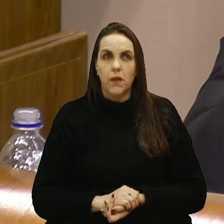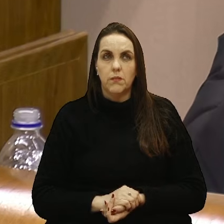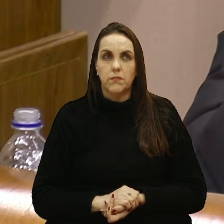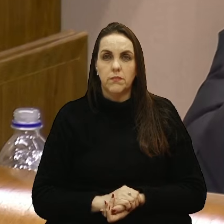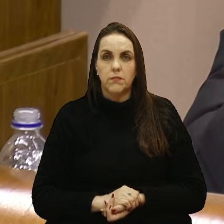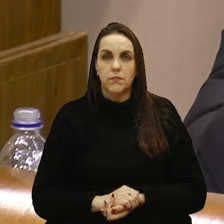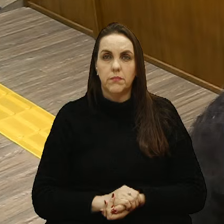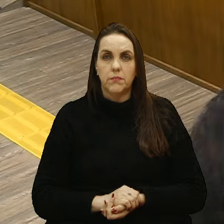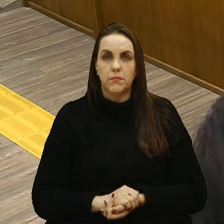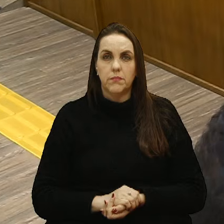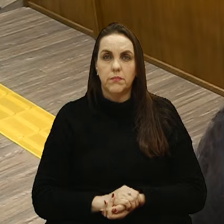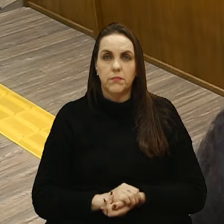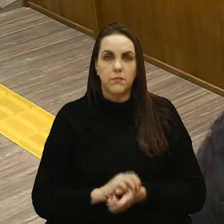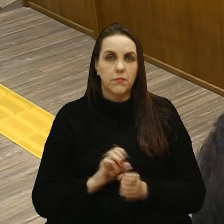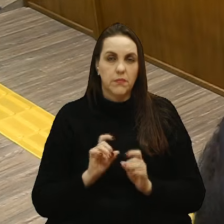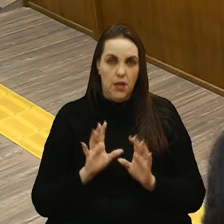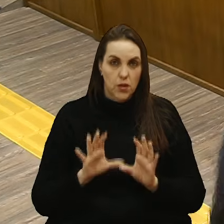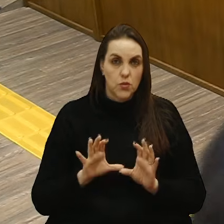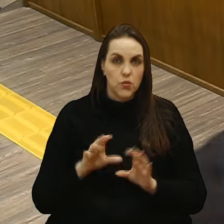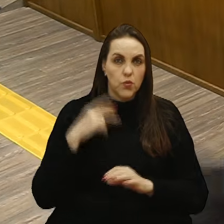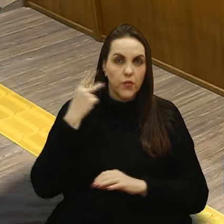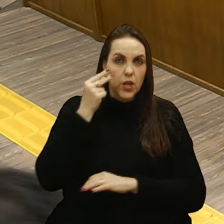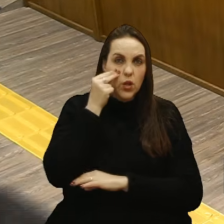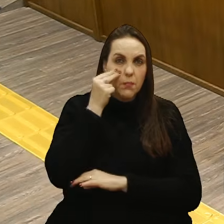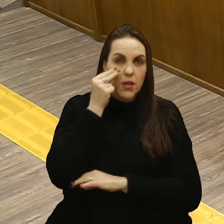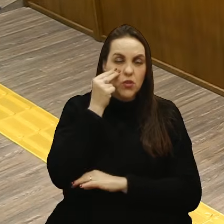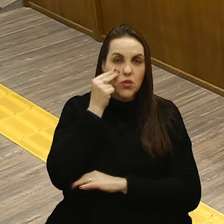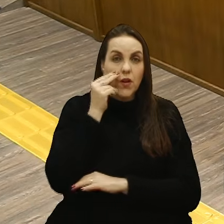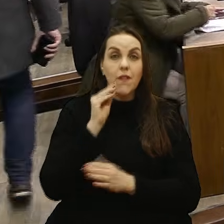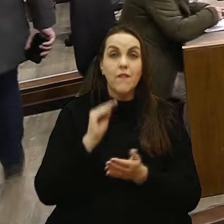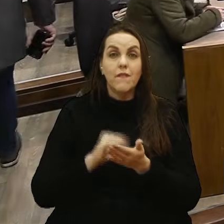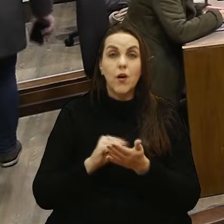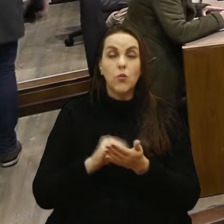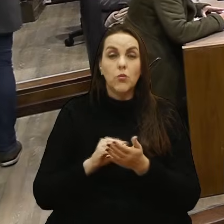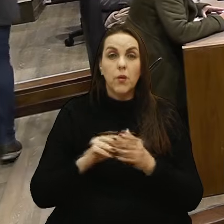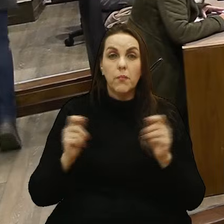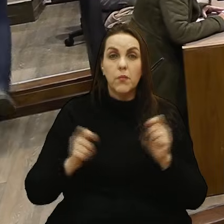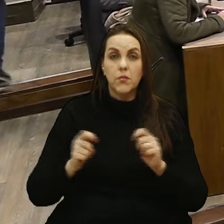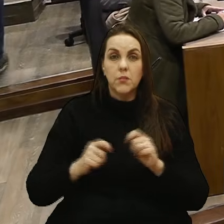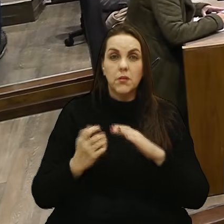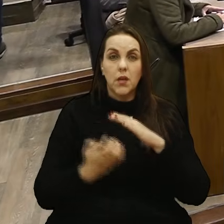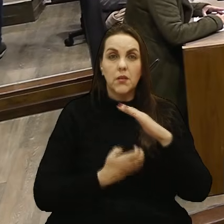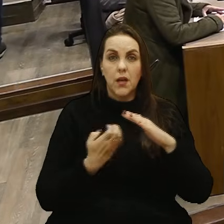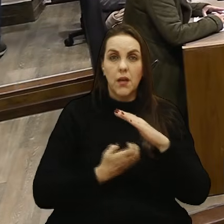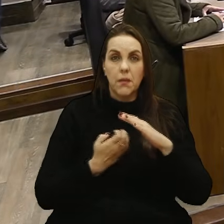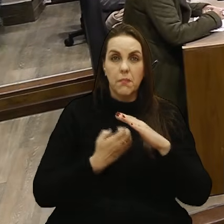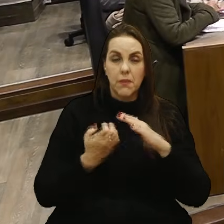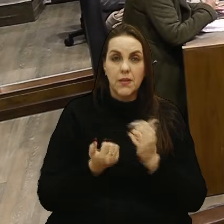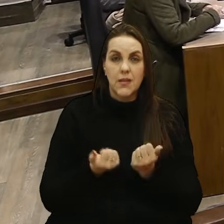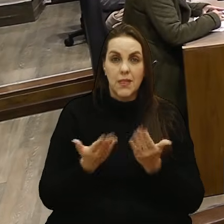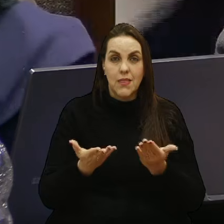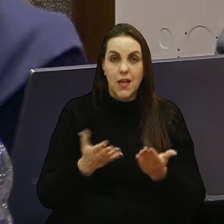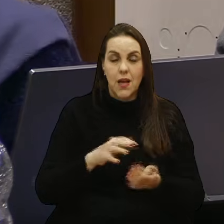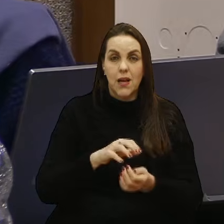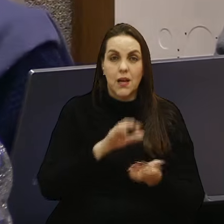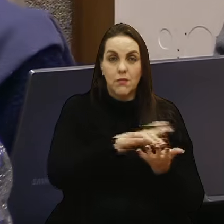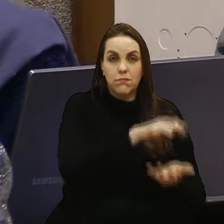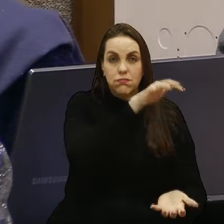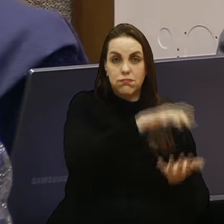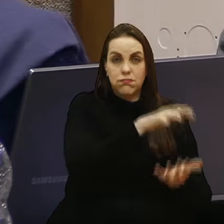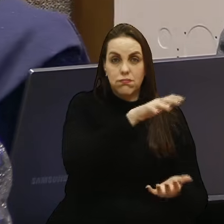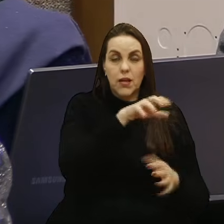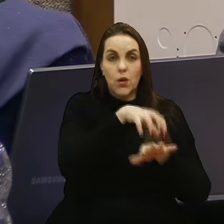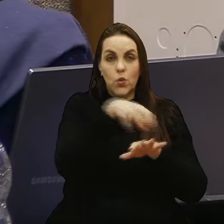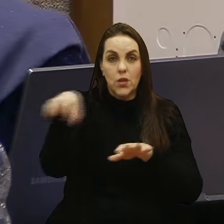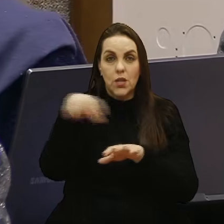Era isso, vereador. Exclusivamente faltou a inviabilidade ou não da empresa com a entrega do aterro e do transbordo.